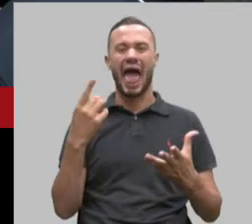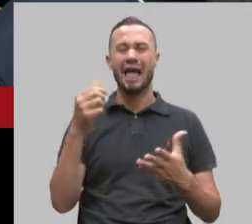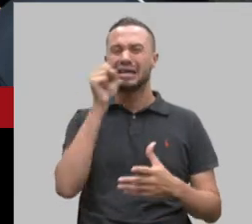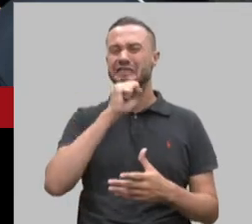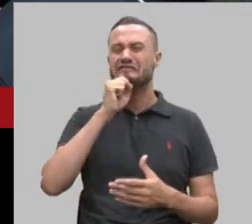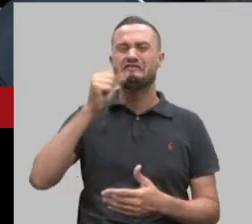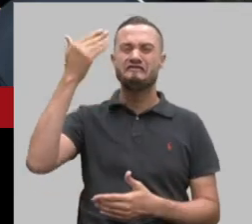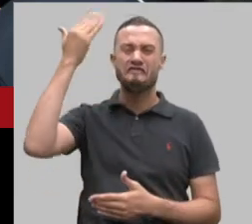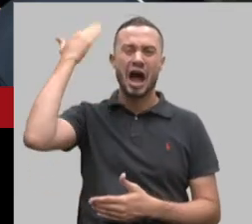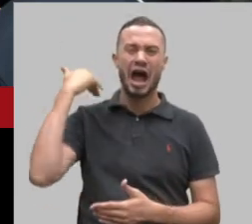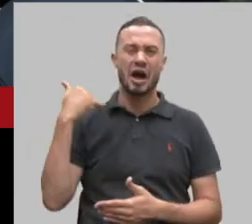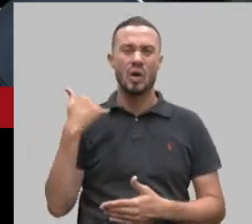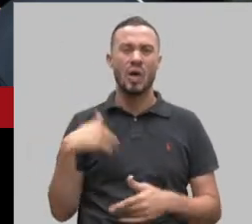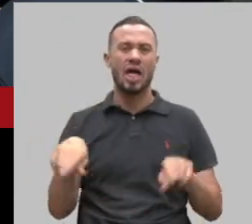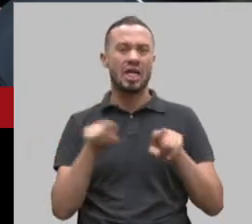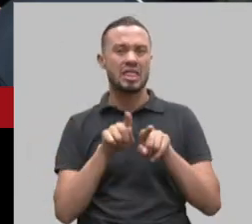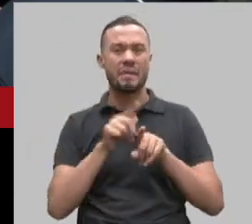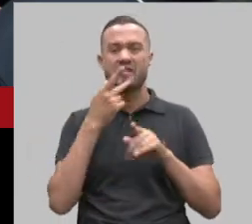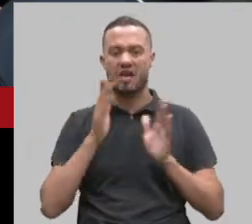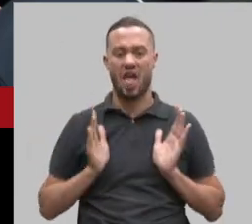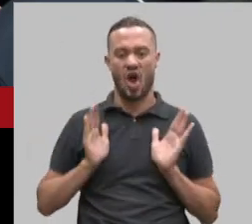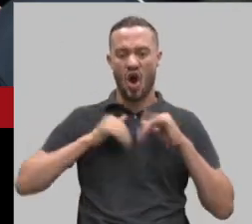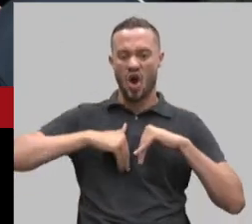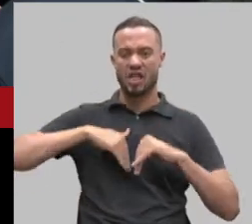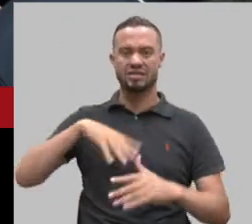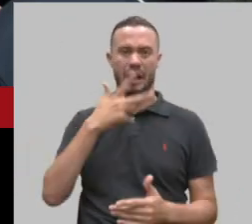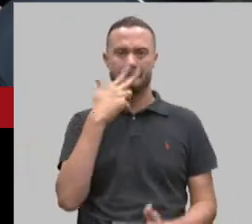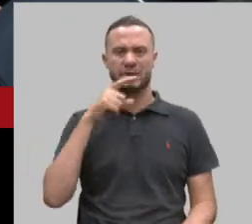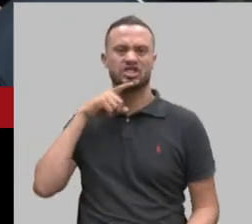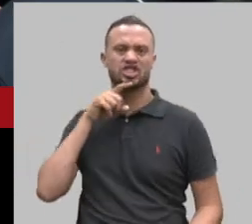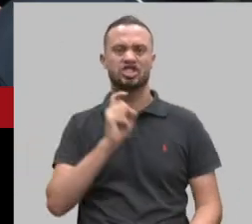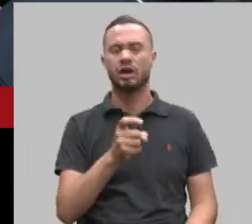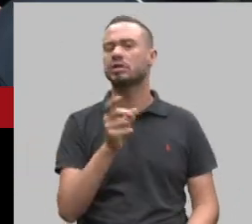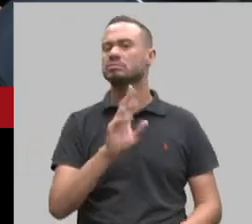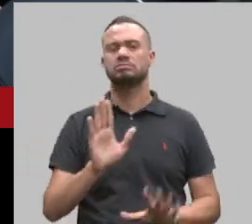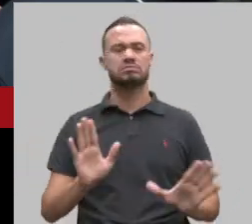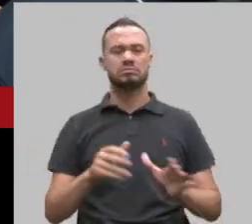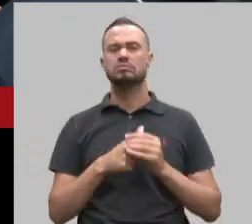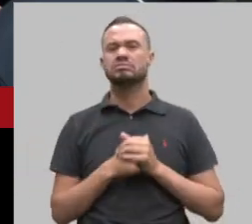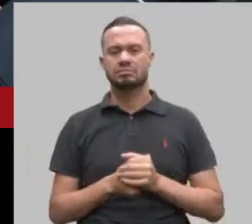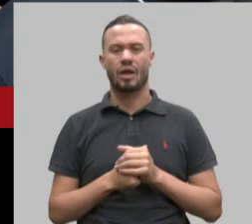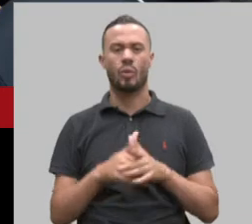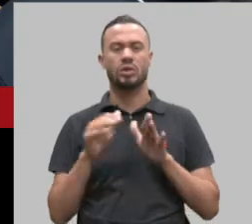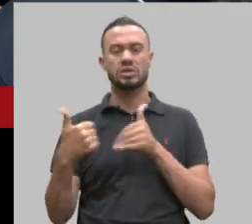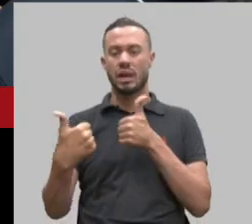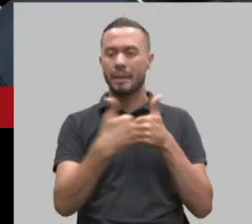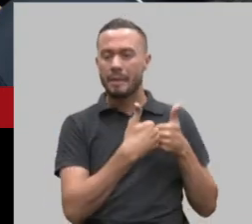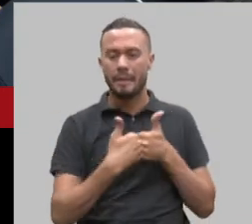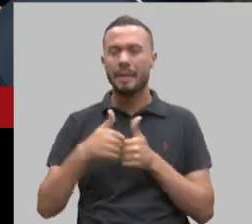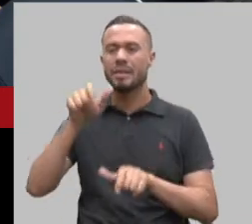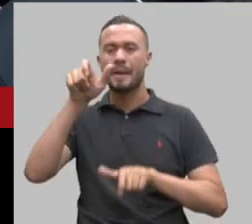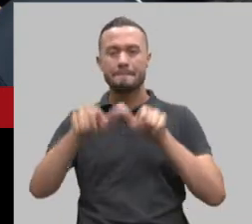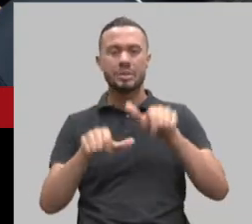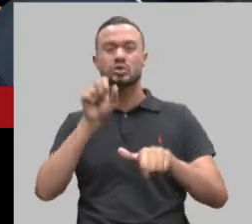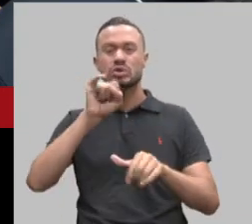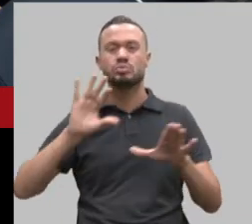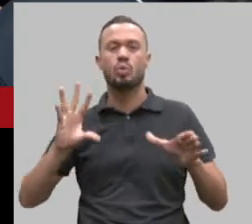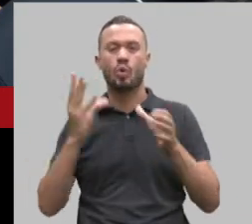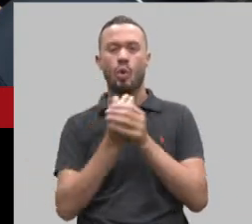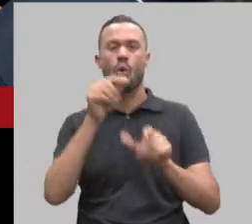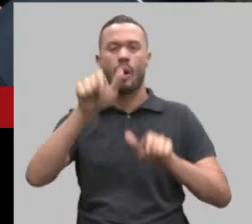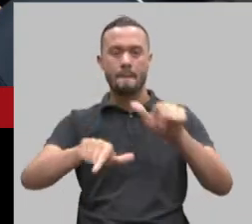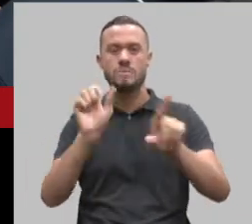autista como se fosse uma ofensa sabe mas quando a gente tá perto dessas pessoas quando a gente inclui essas pessoas na nossa